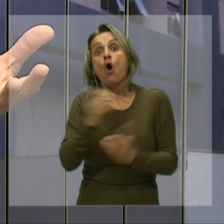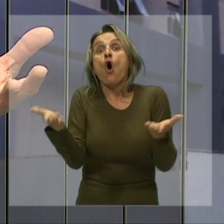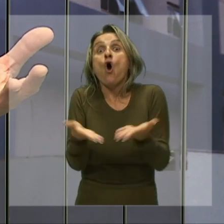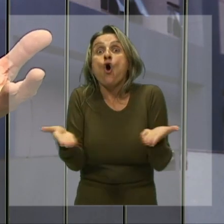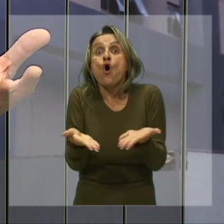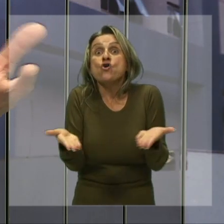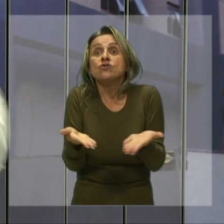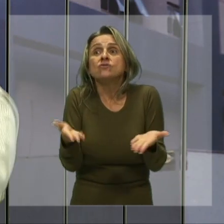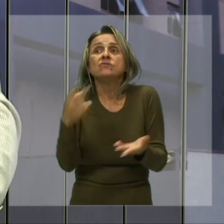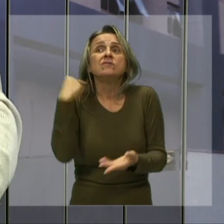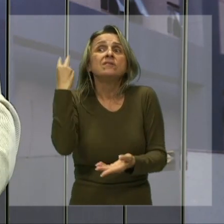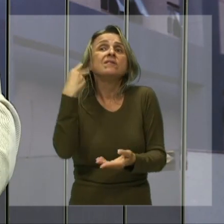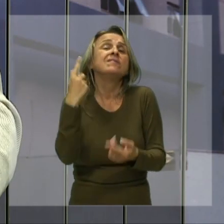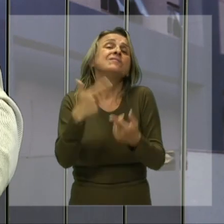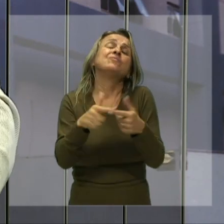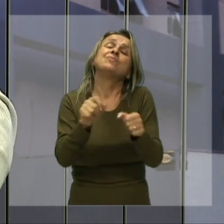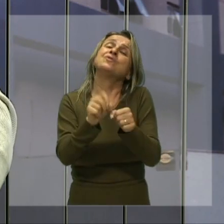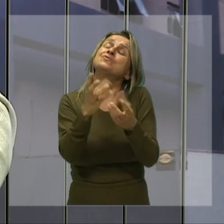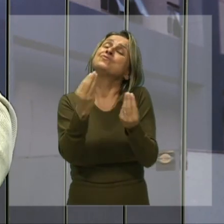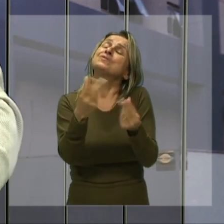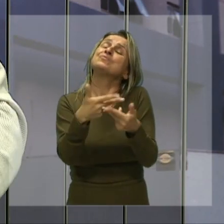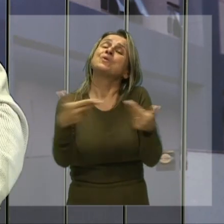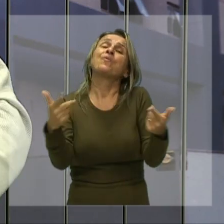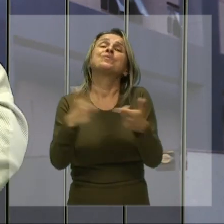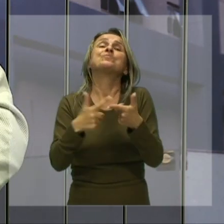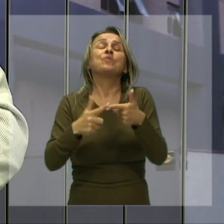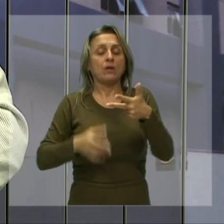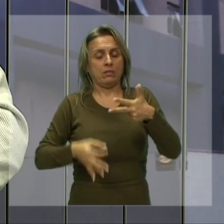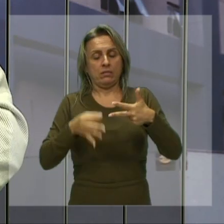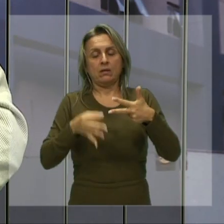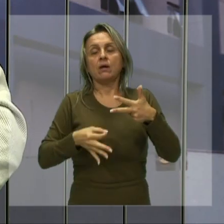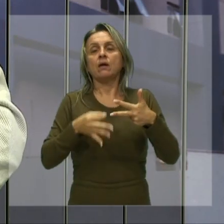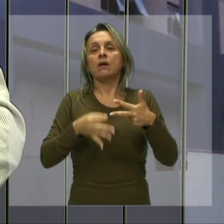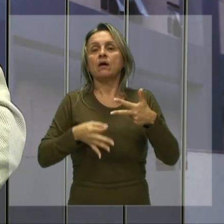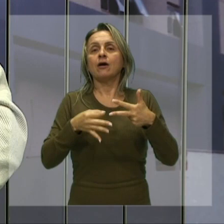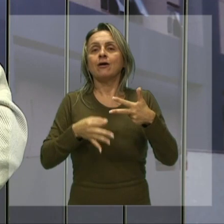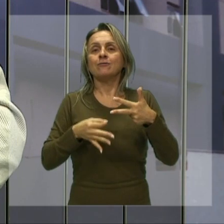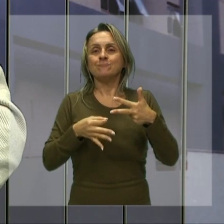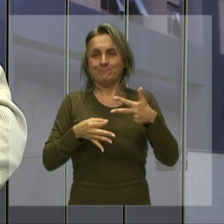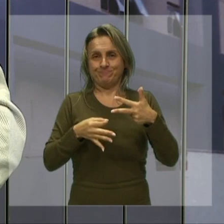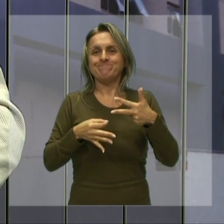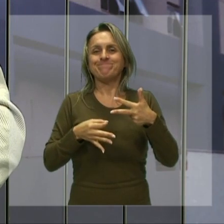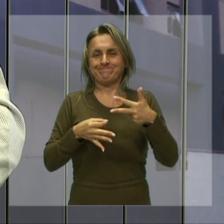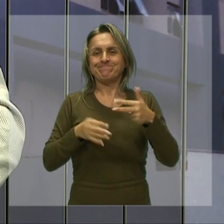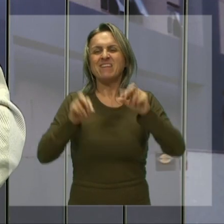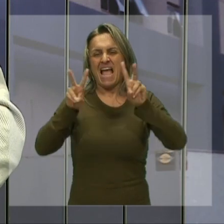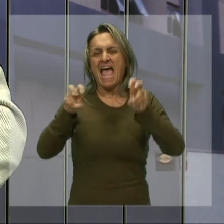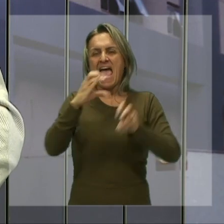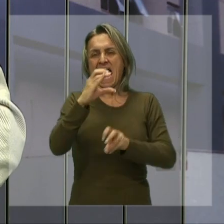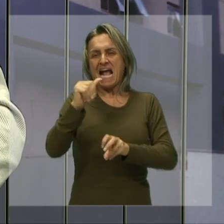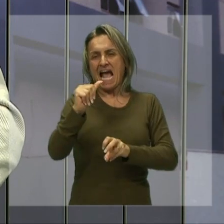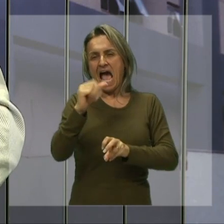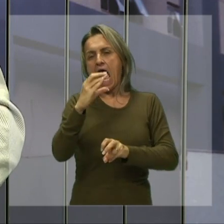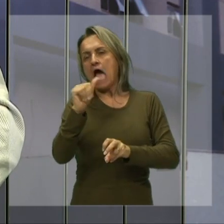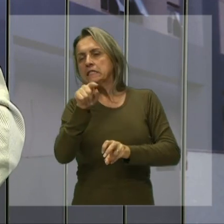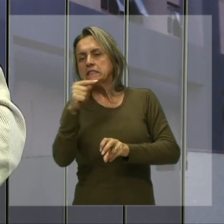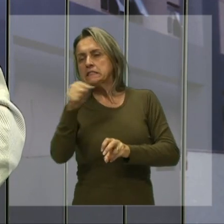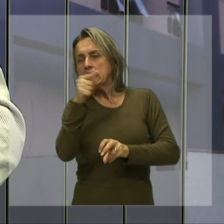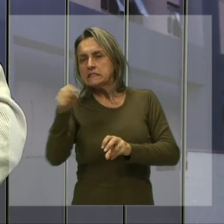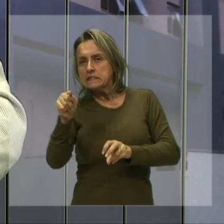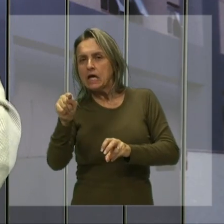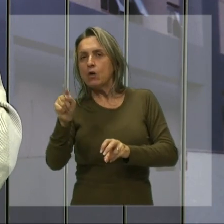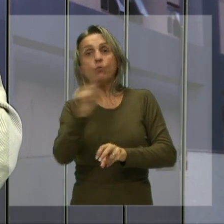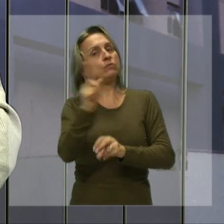como vereador? Não tem muito o que fazer. Por quê? Porque está lá no Poder Judiciário. Essas questões de cassação, isso não passa pela Câmara, isso é